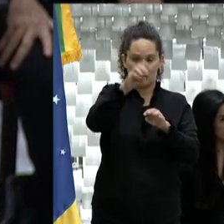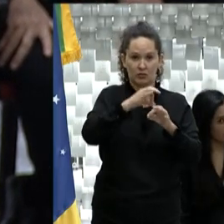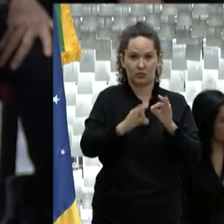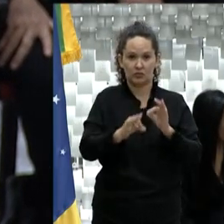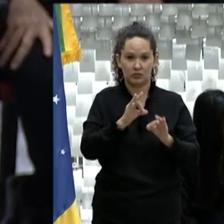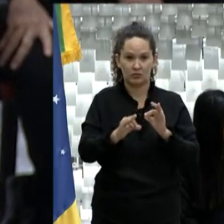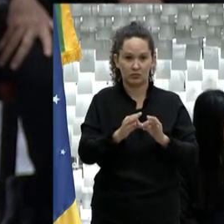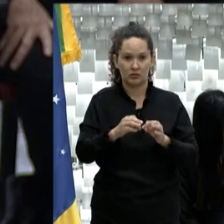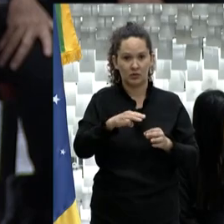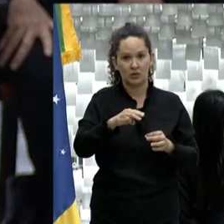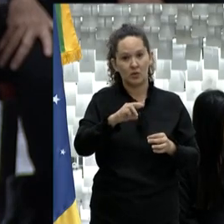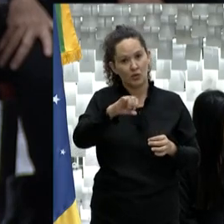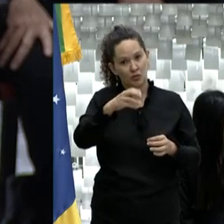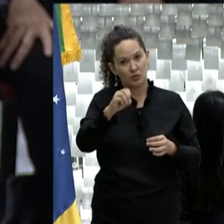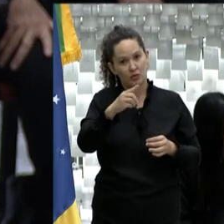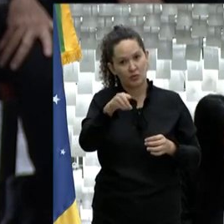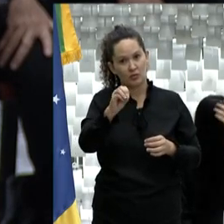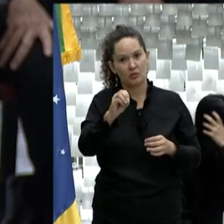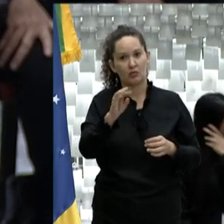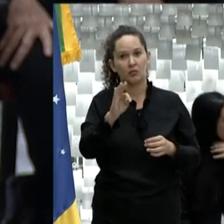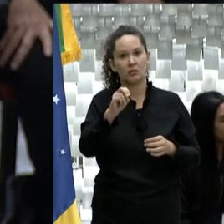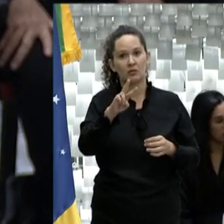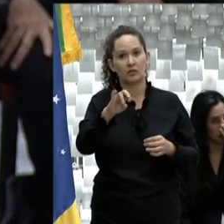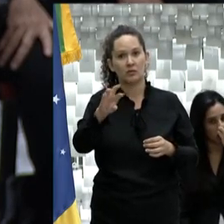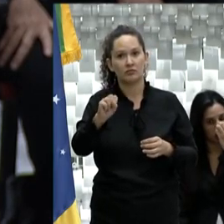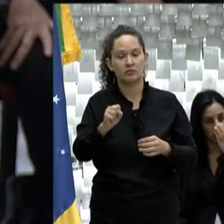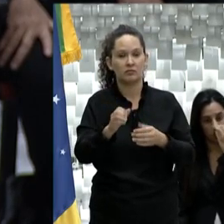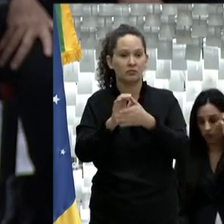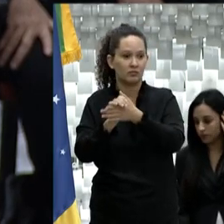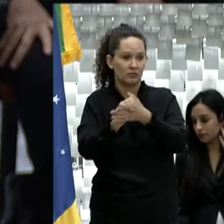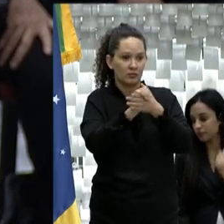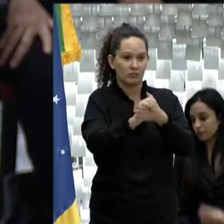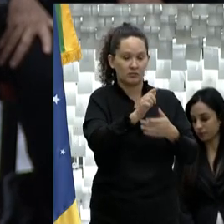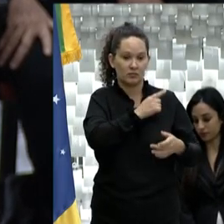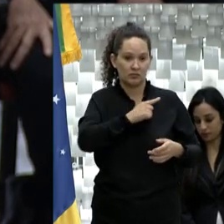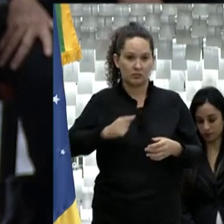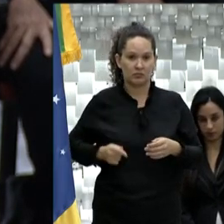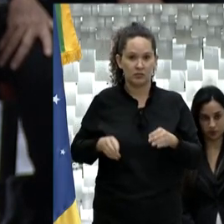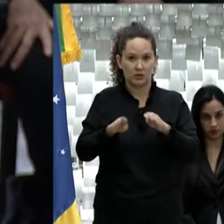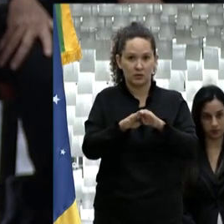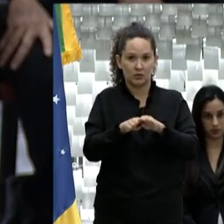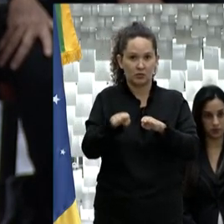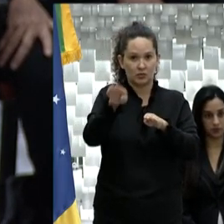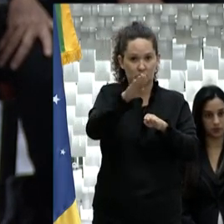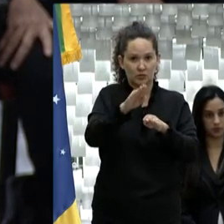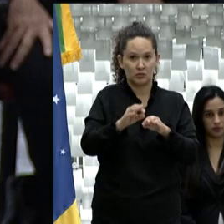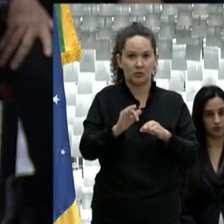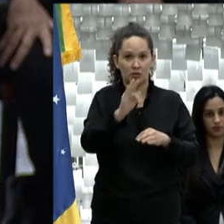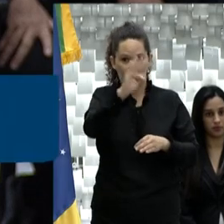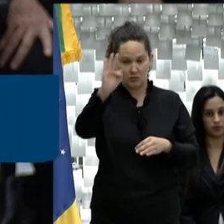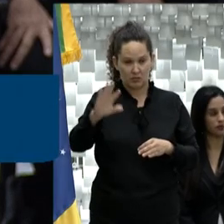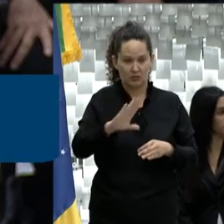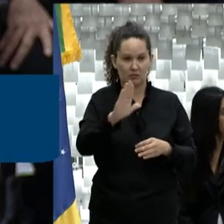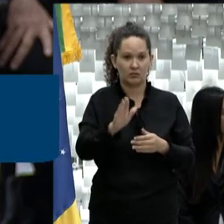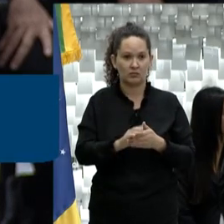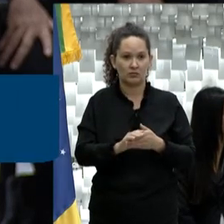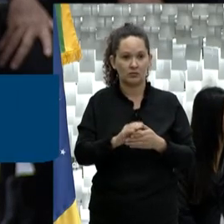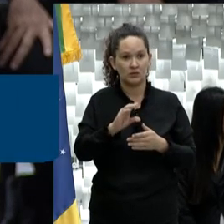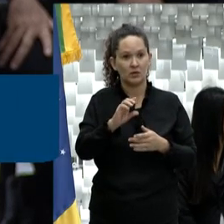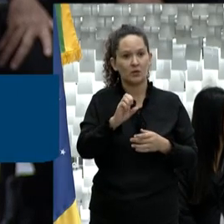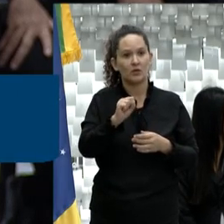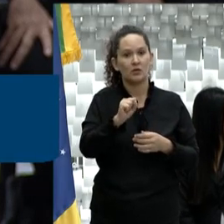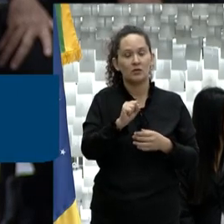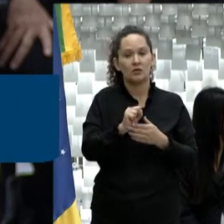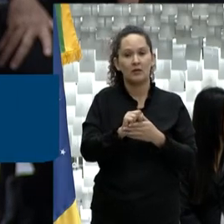Justiça, o ministro João Otávio de Noronha, saudar o presidente do Supremo Tribunal Federal. Estive há